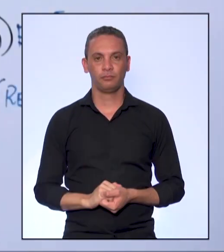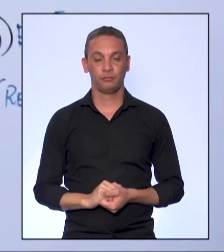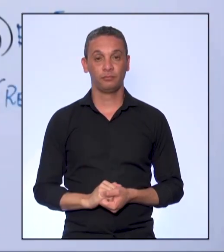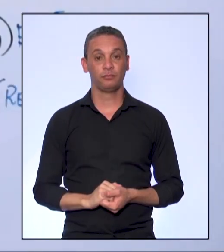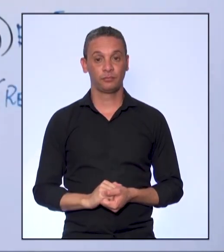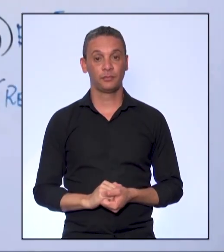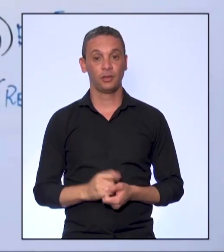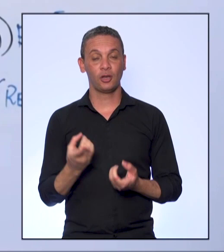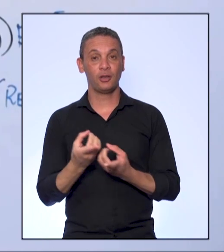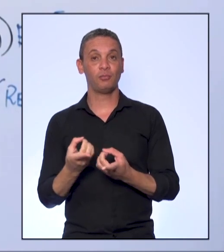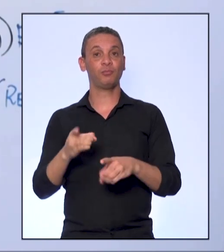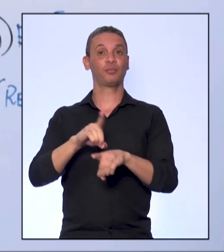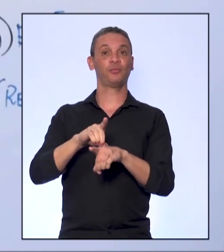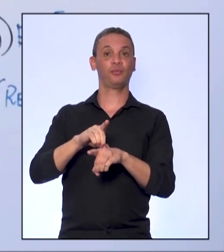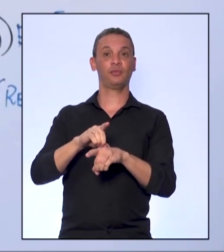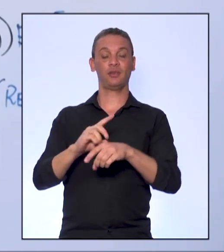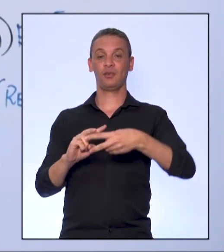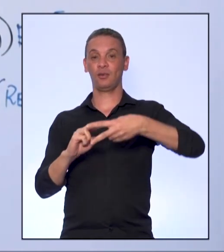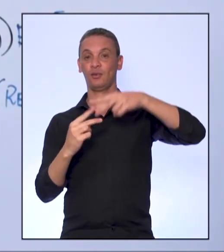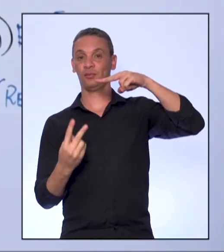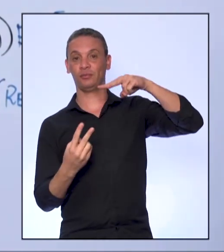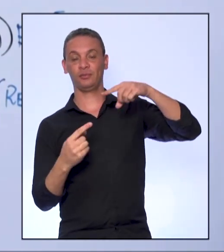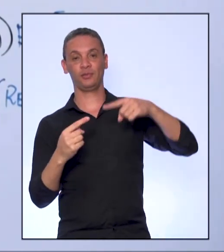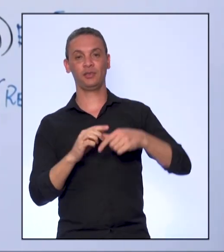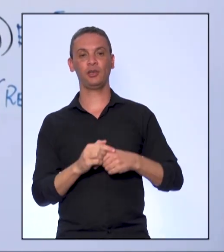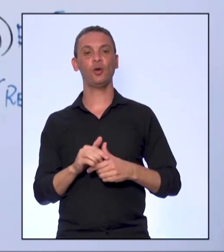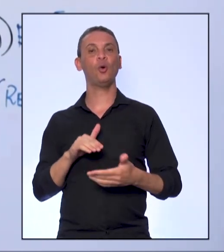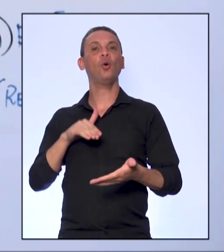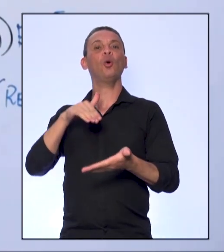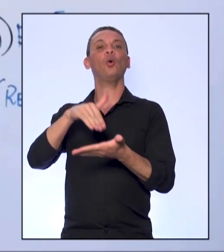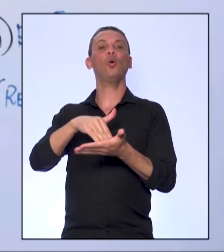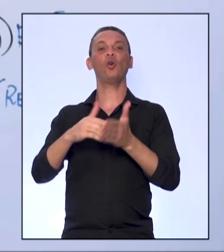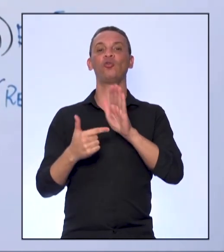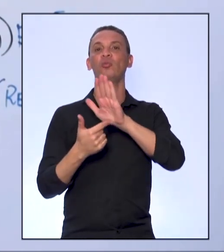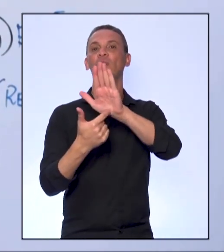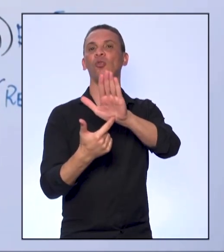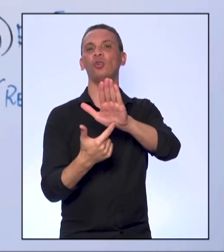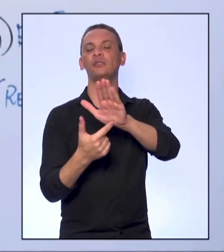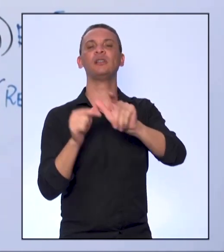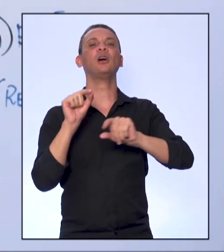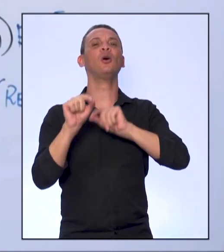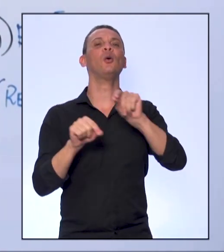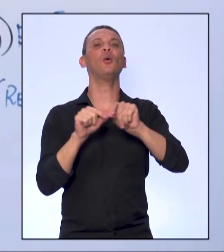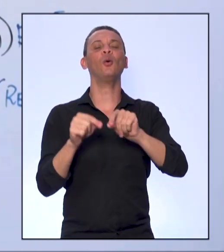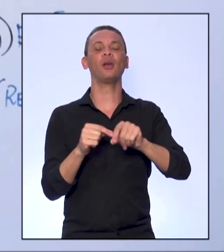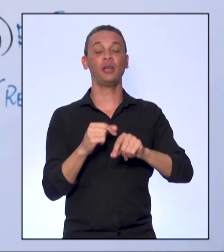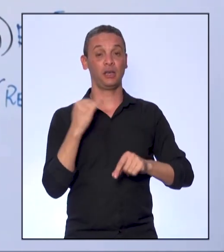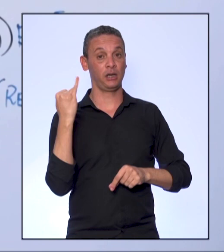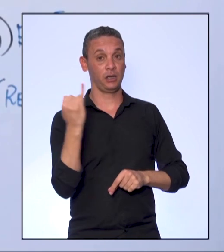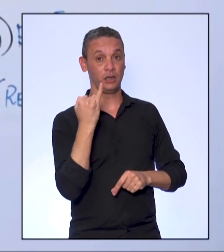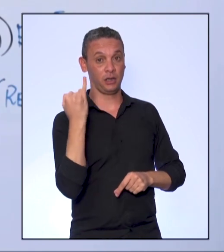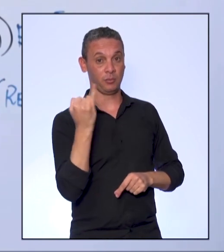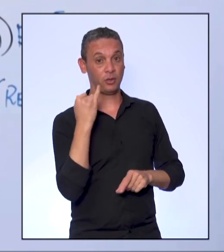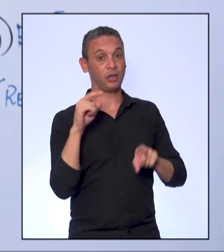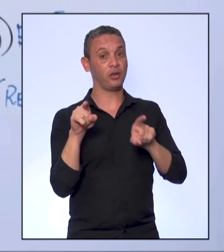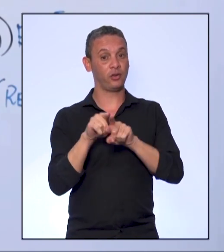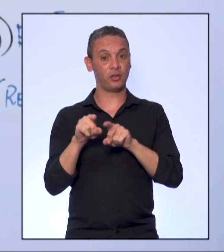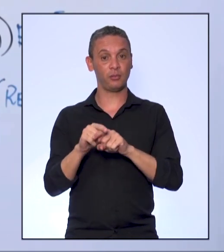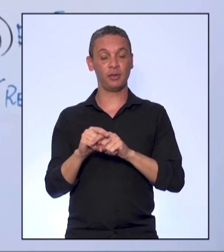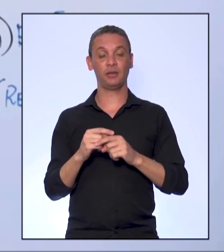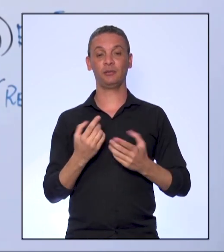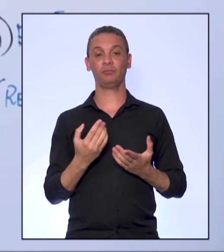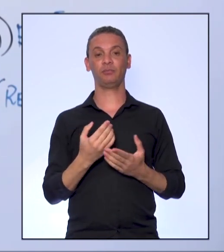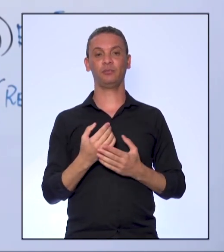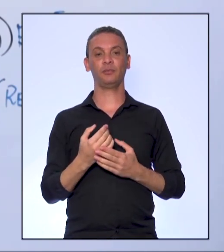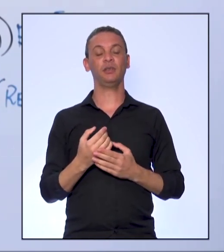HIV. Faz ao contrário, transcriptase reversa. E o último aqui que eu vou mostrar para vocês, que poderia considerar importante, existe de cadeia